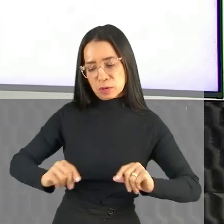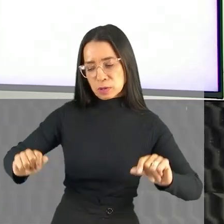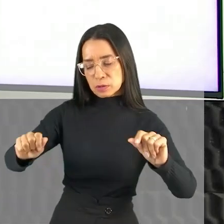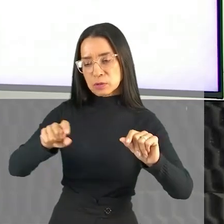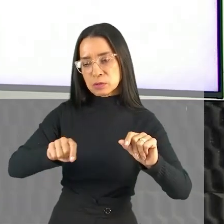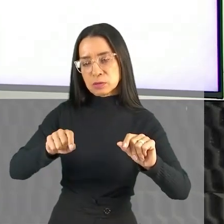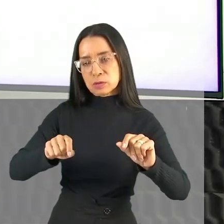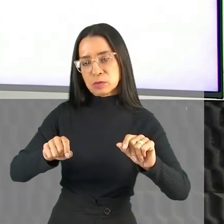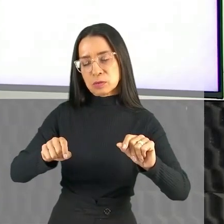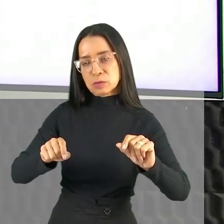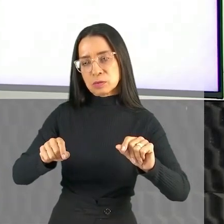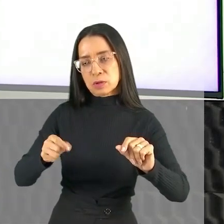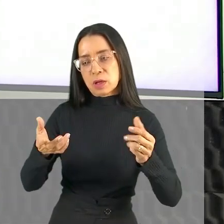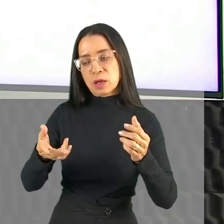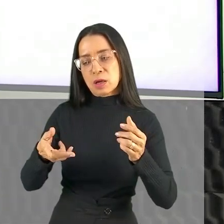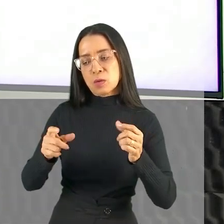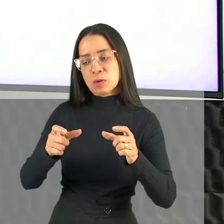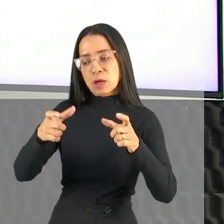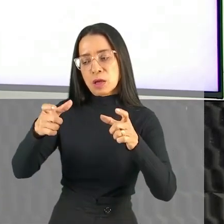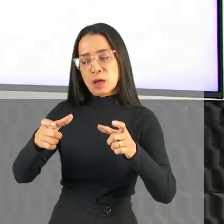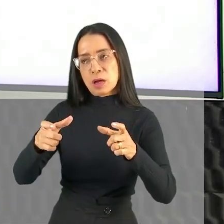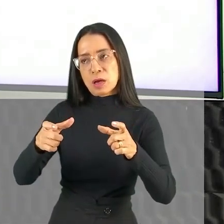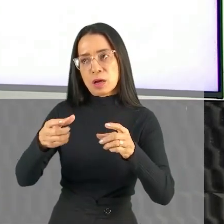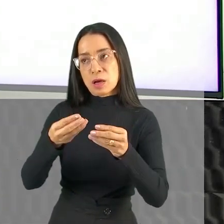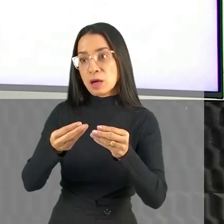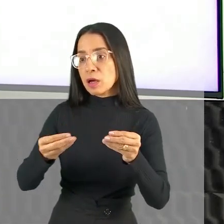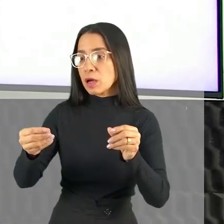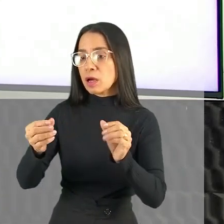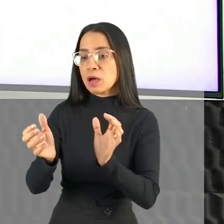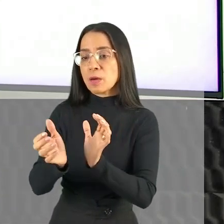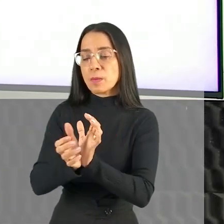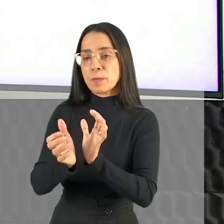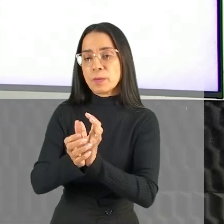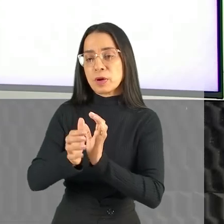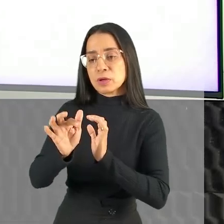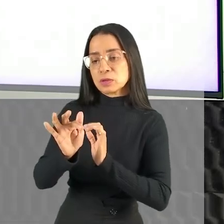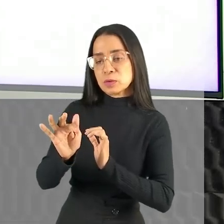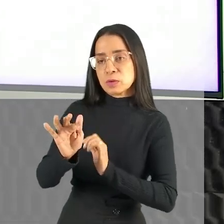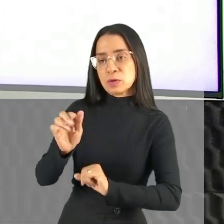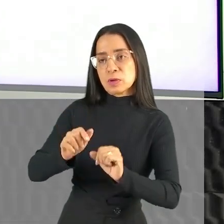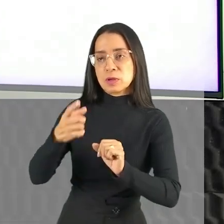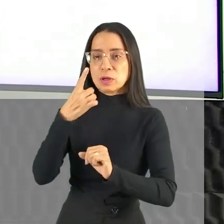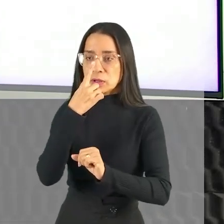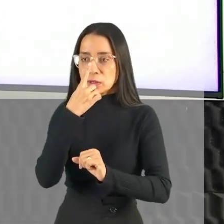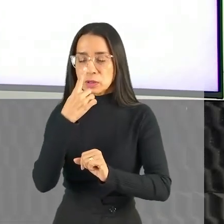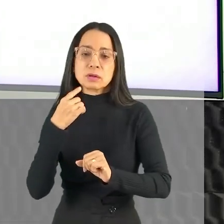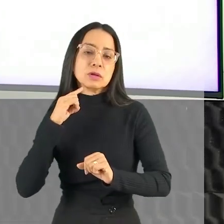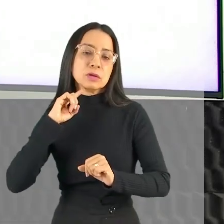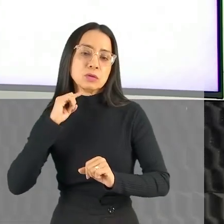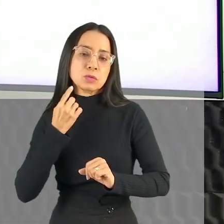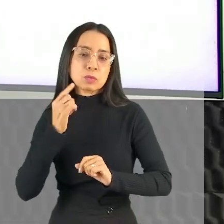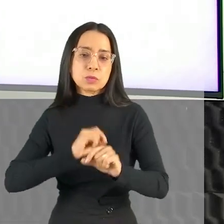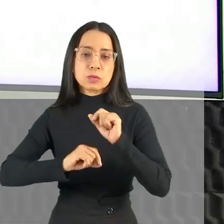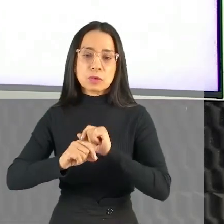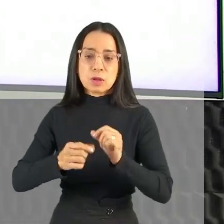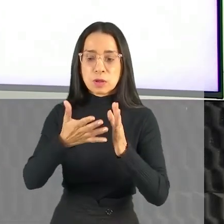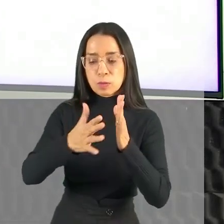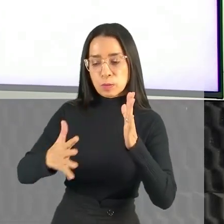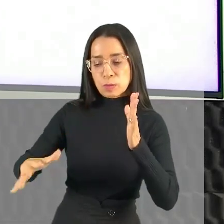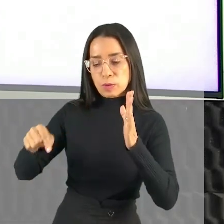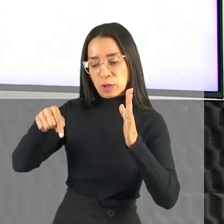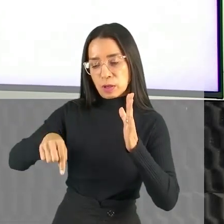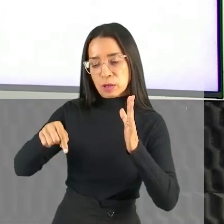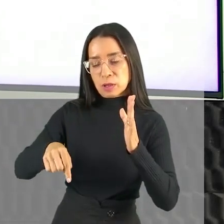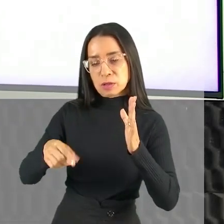mais fosforada, né, de poluição para esses corpos d'água. O que acontece? Esses